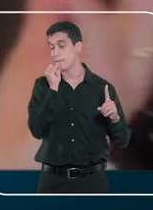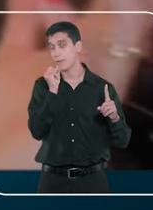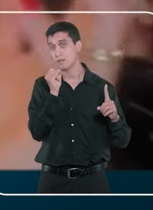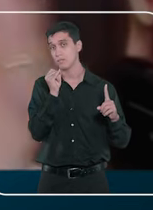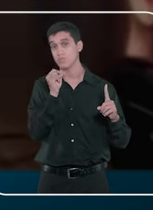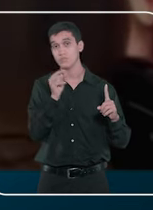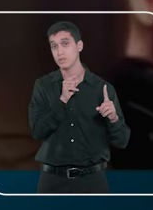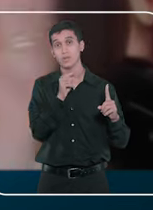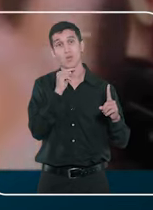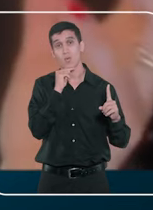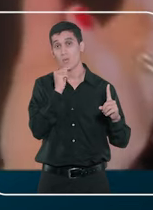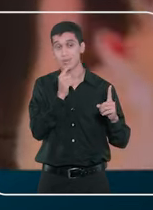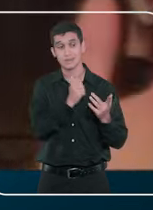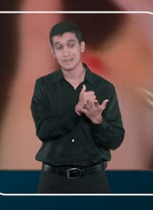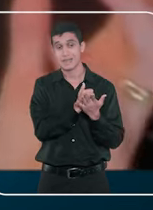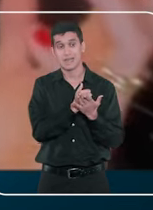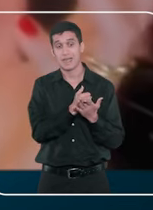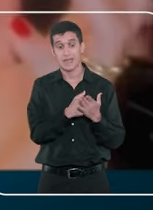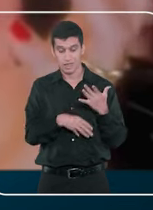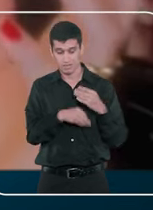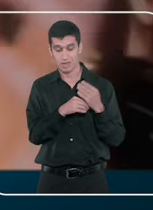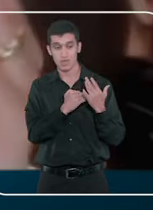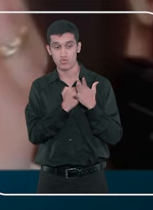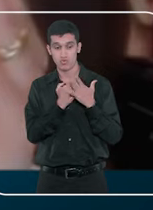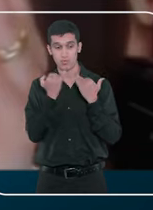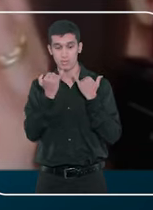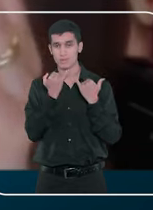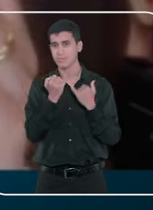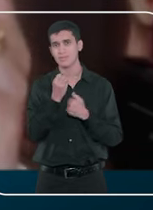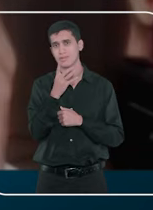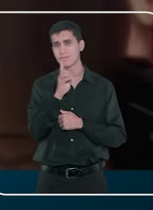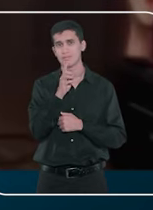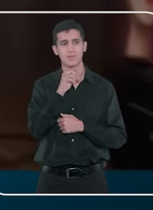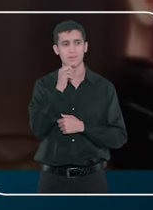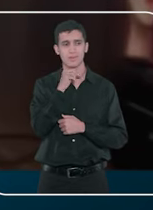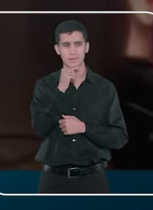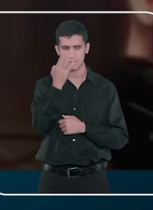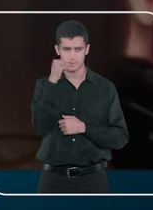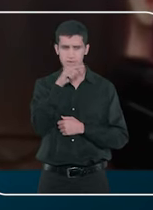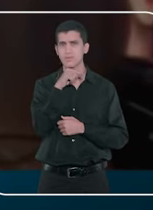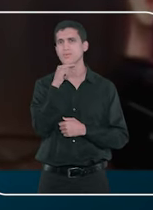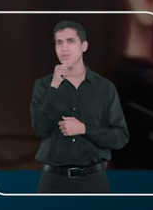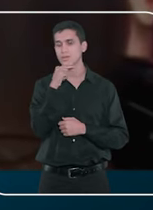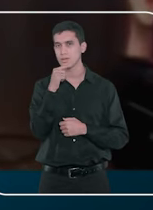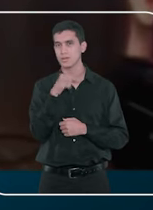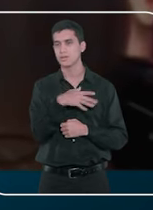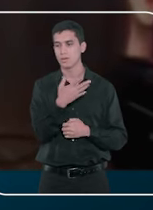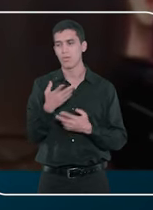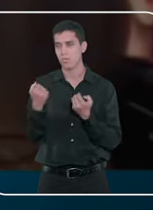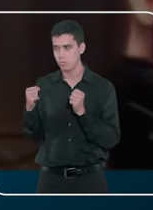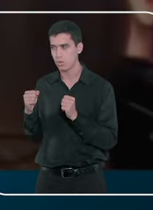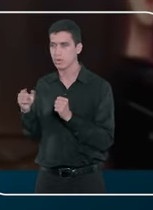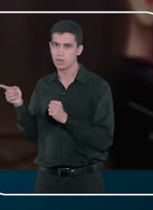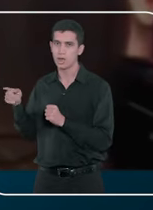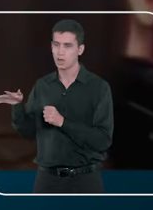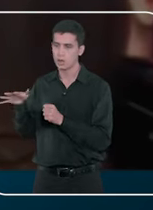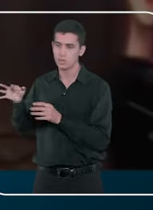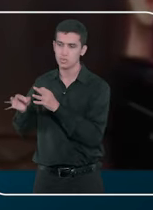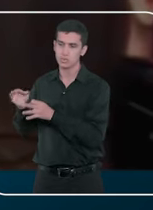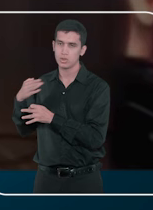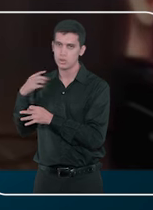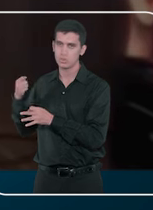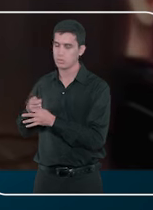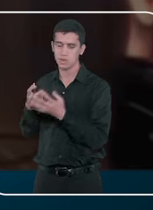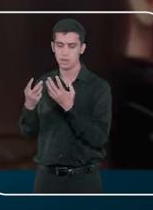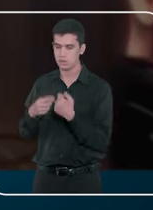não traria nenhum elemento adicional, né? E somente a posteriori se descobriu que ele assim não se portava com